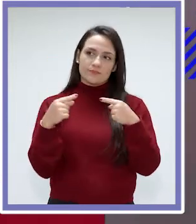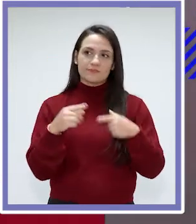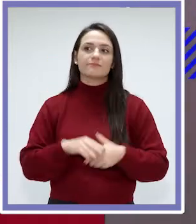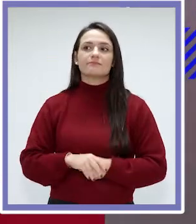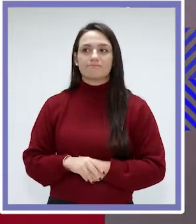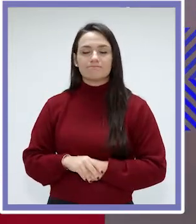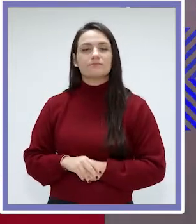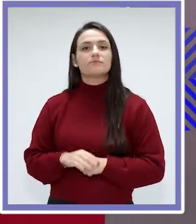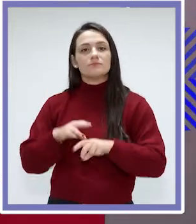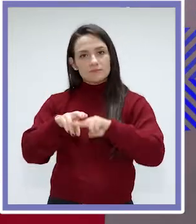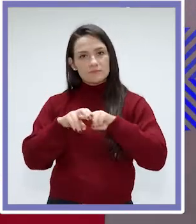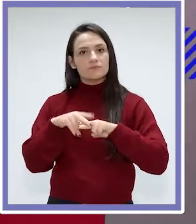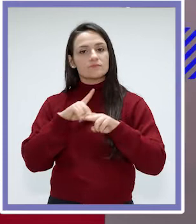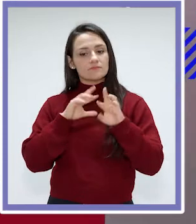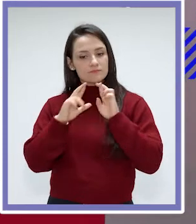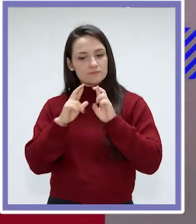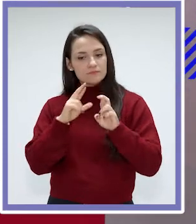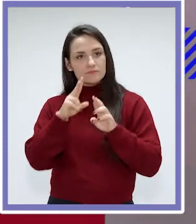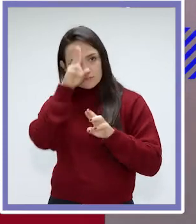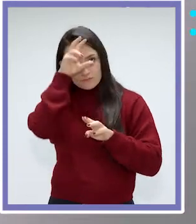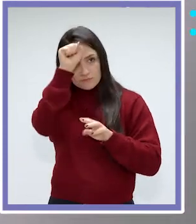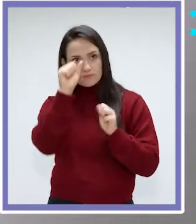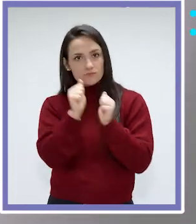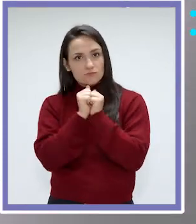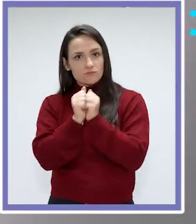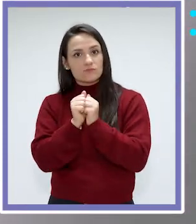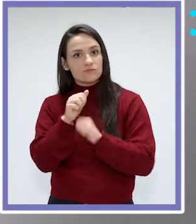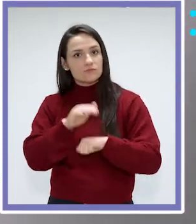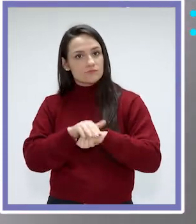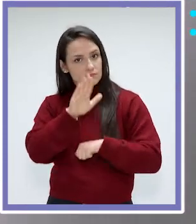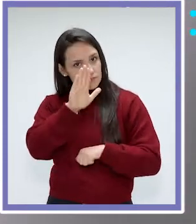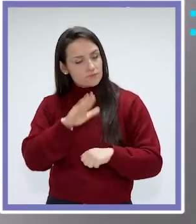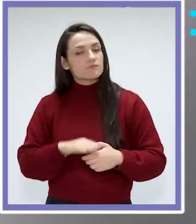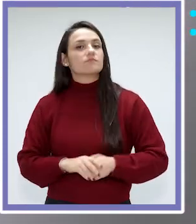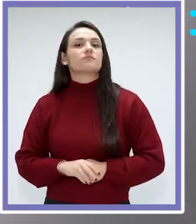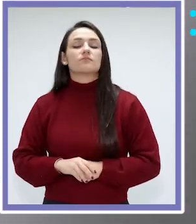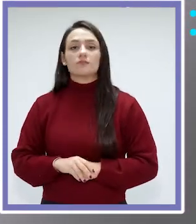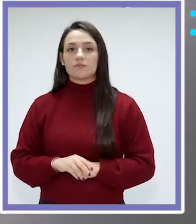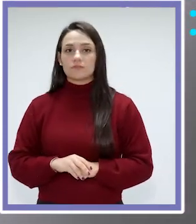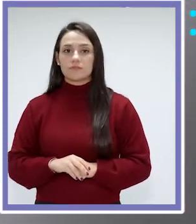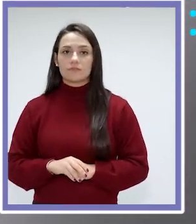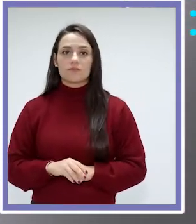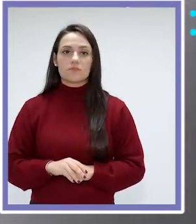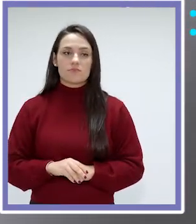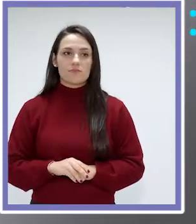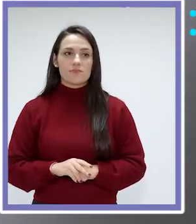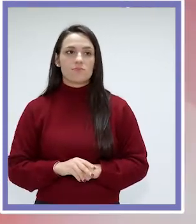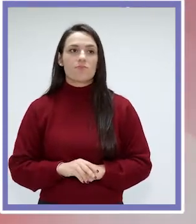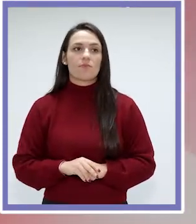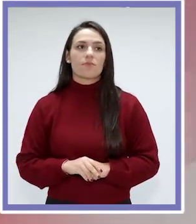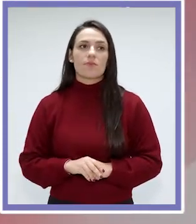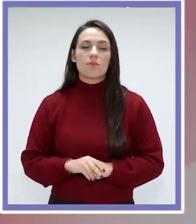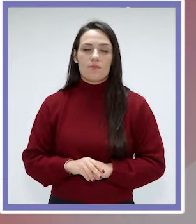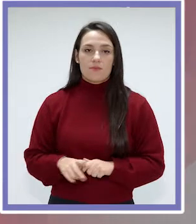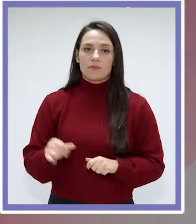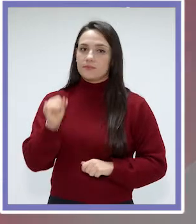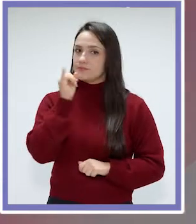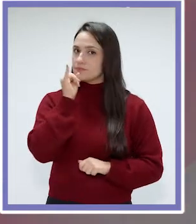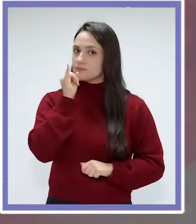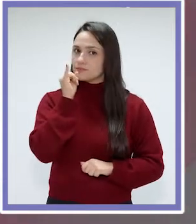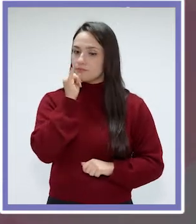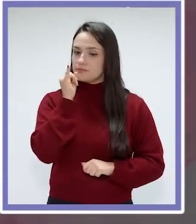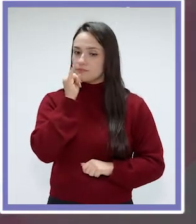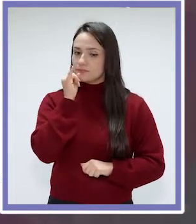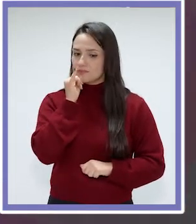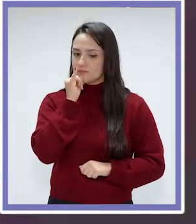fortalecer essas relações, né? Então, assim, em termos de, eu falo mais em nome da universidade, mais especificamente, mas o